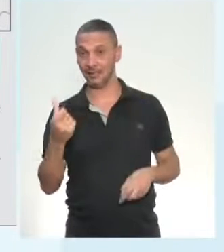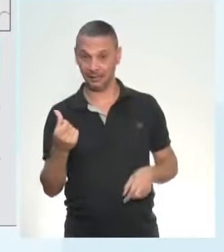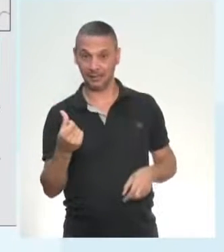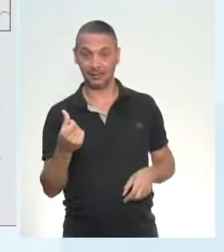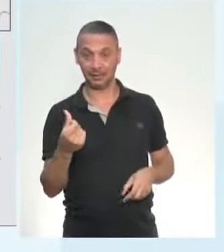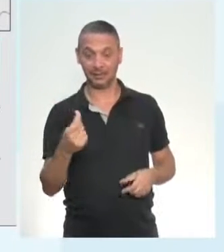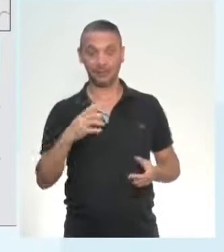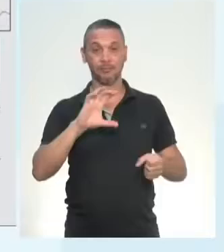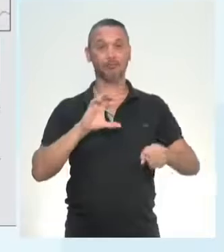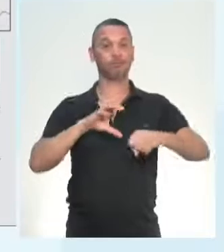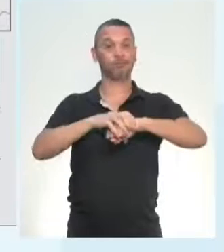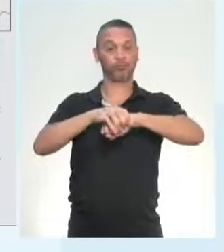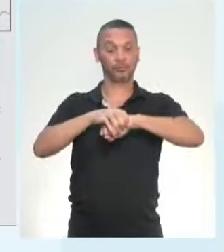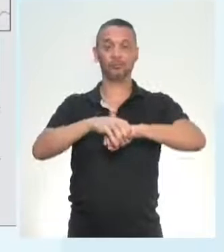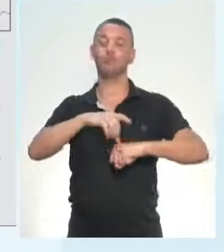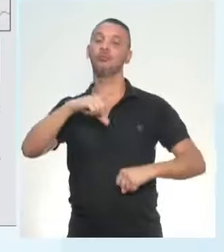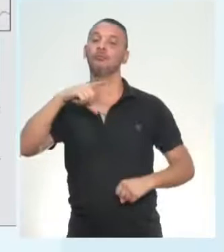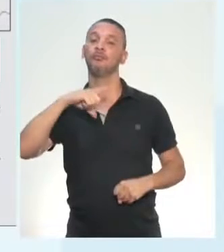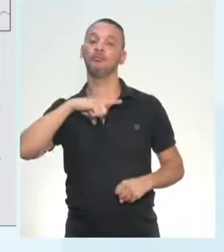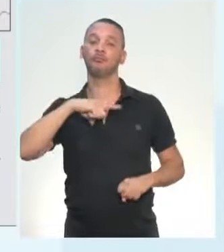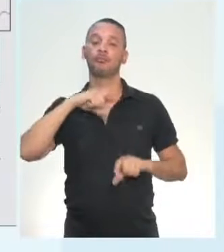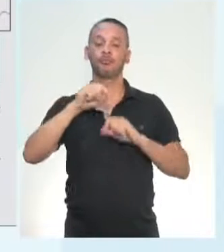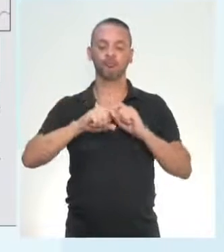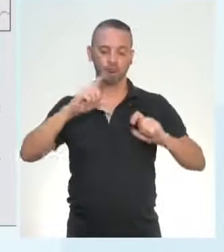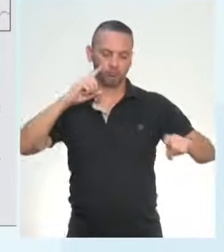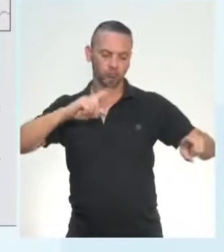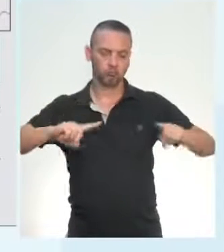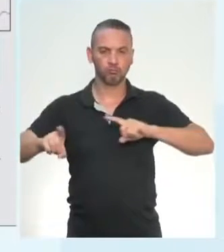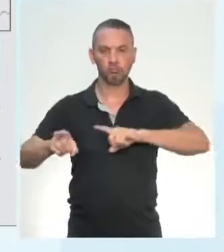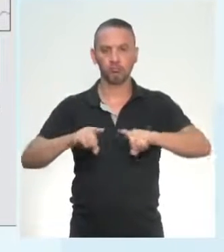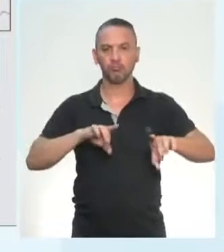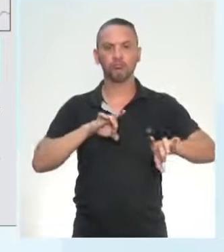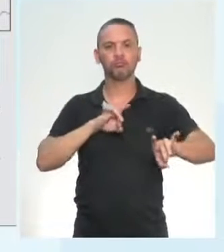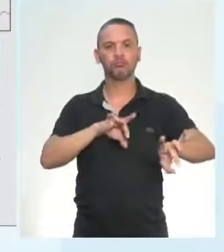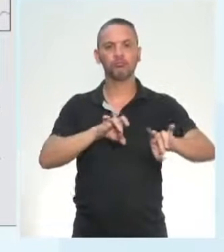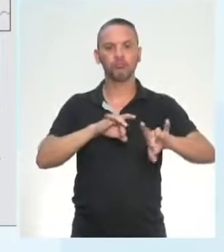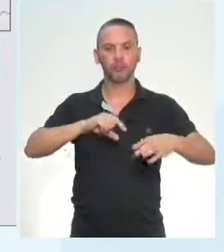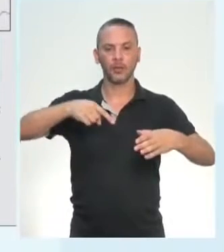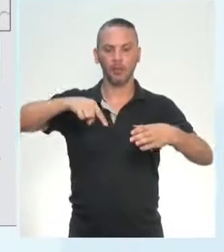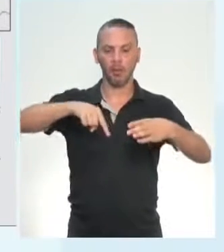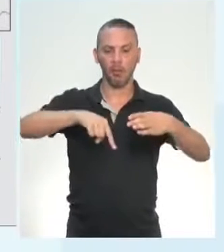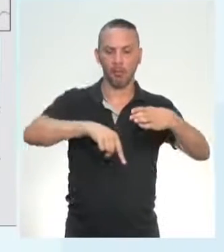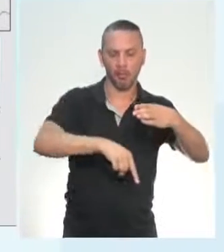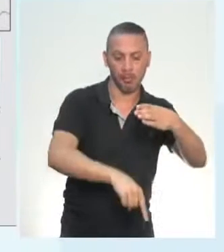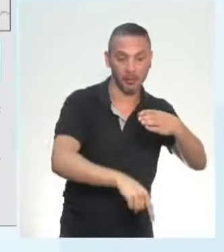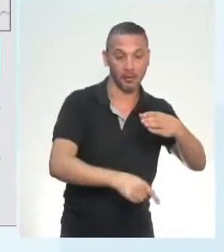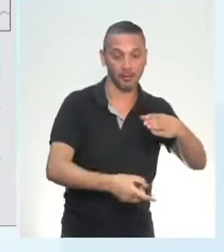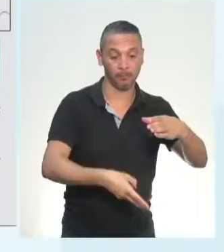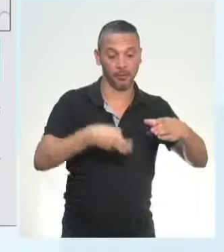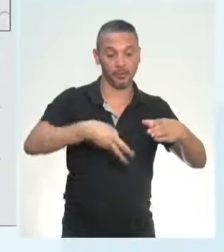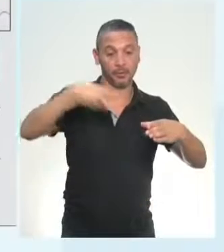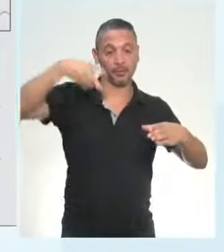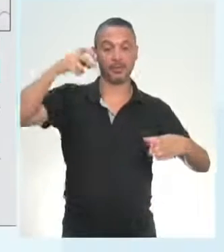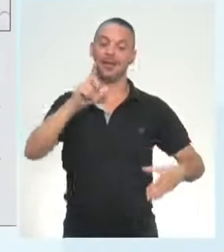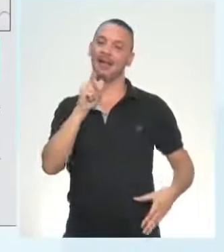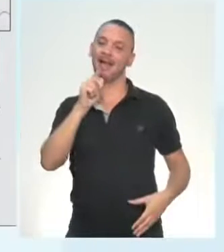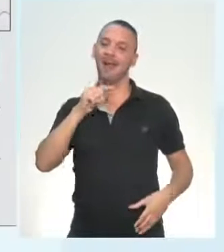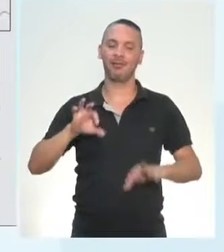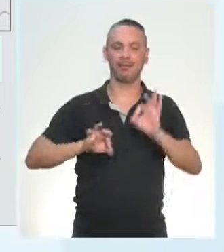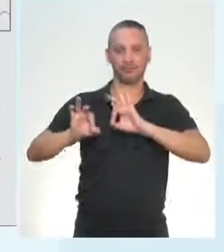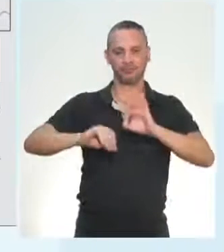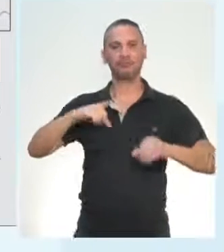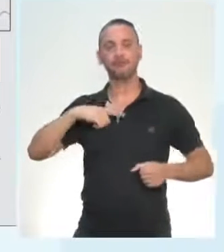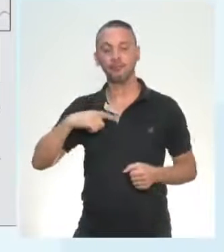das colonizações, né, terão o domínio da técnica de perfuração de poços de água, os centros